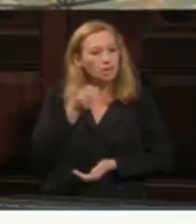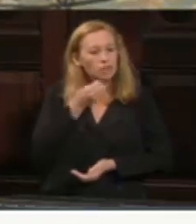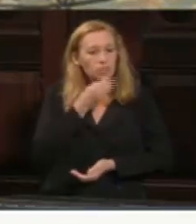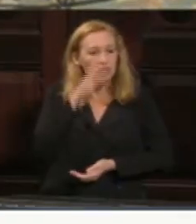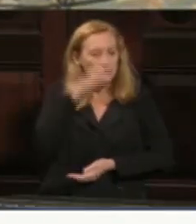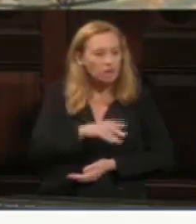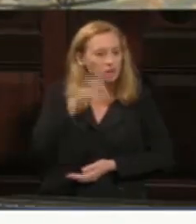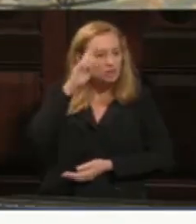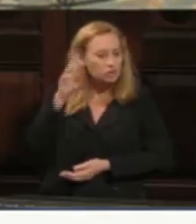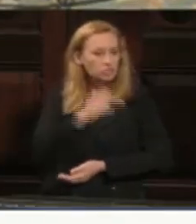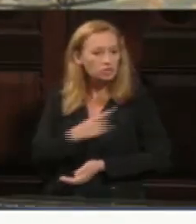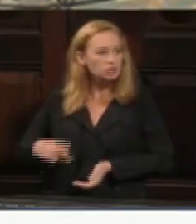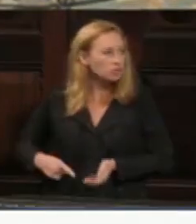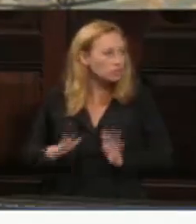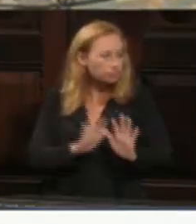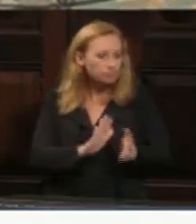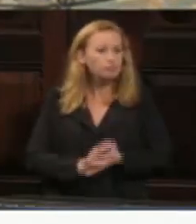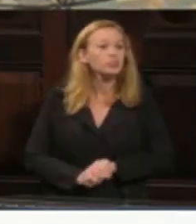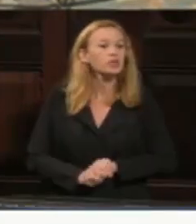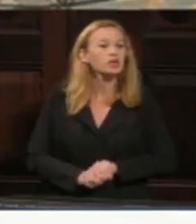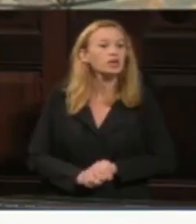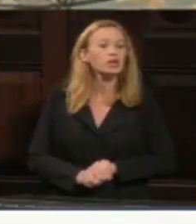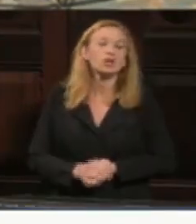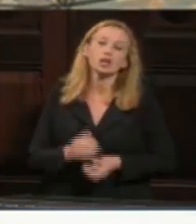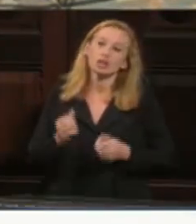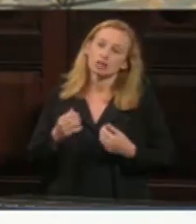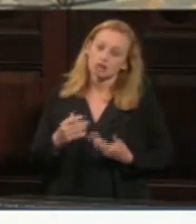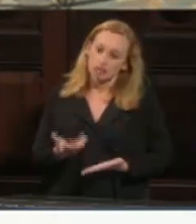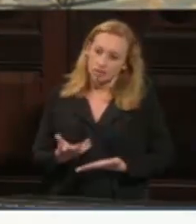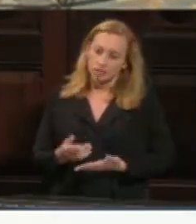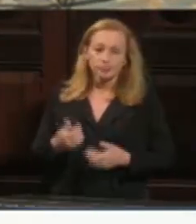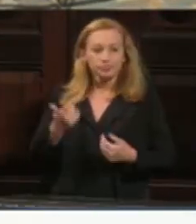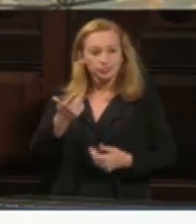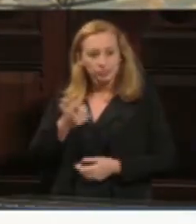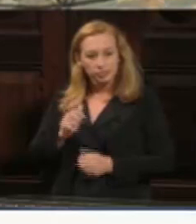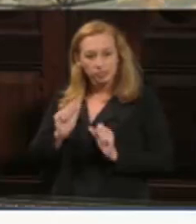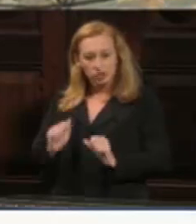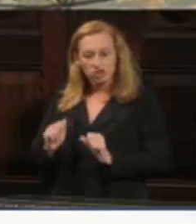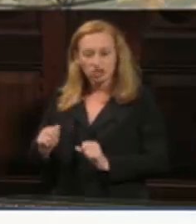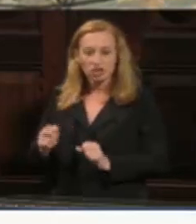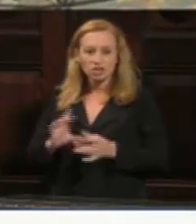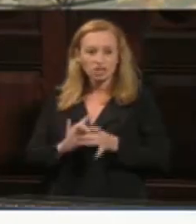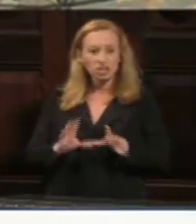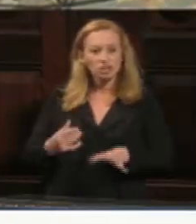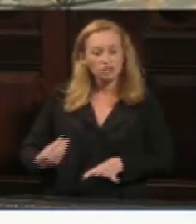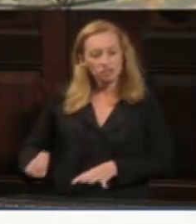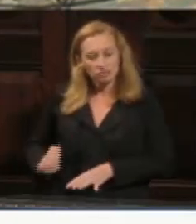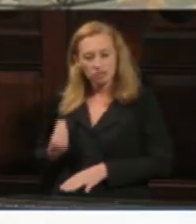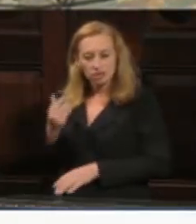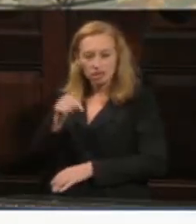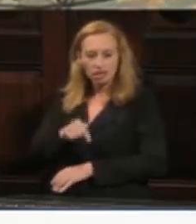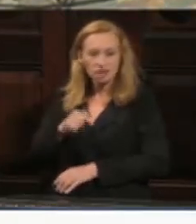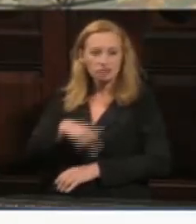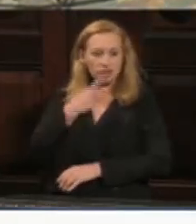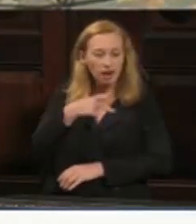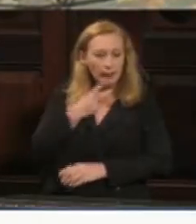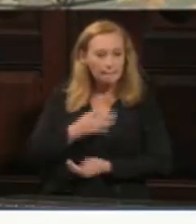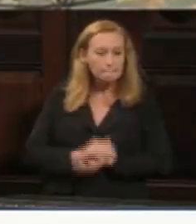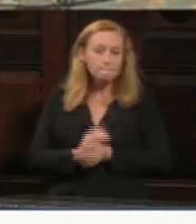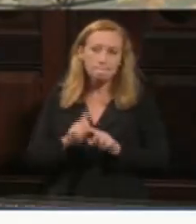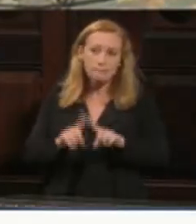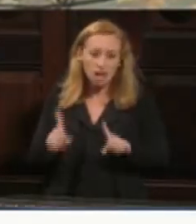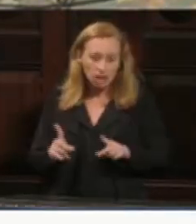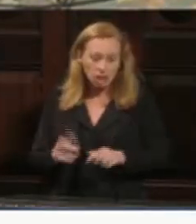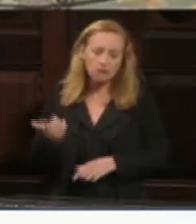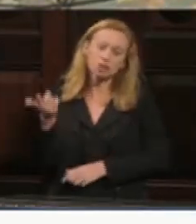podia mais uma vez deixar de vir aqui falar, desde já pedindo a permissão pela interrupção, mais